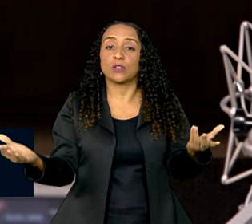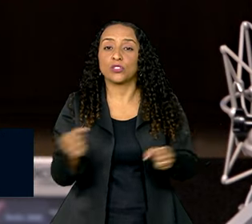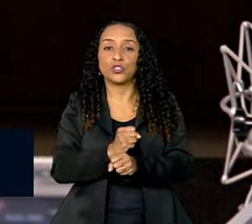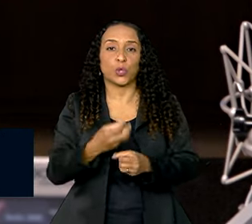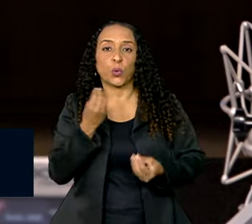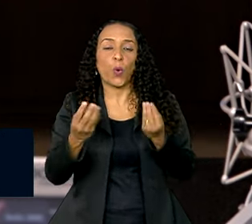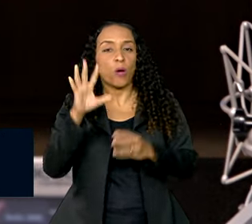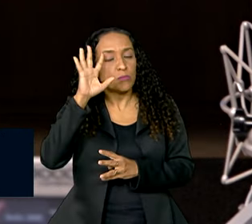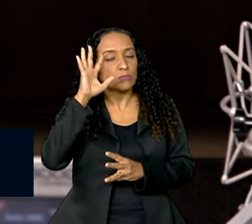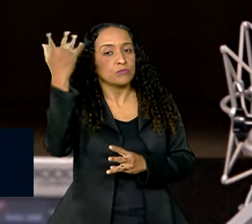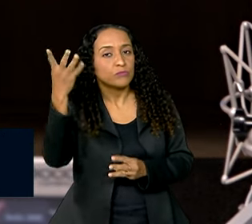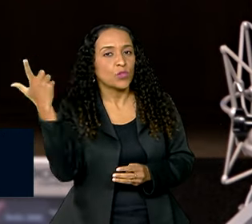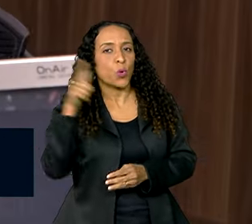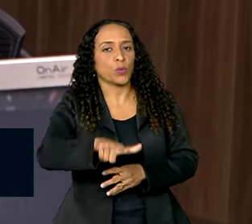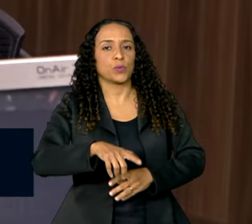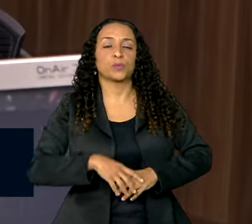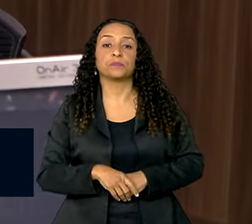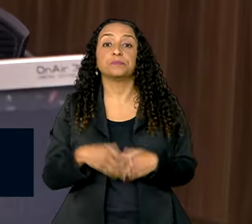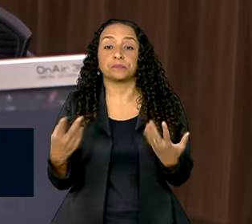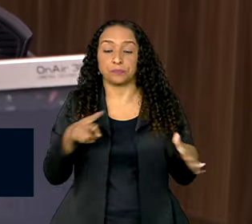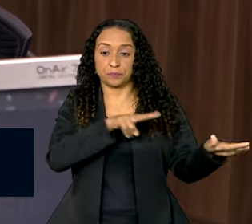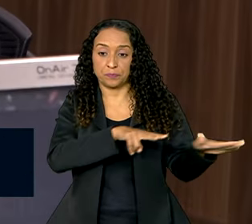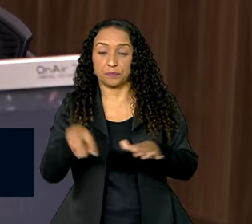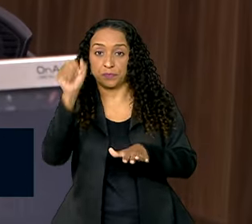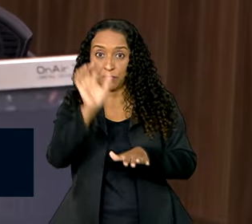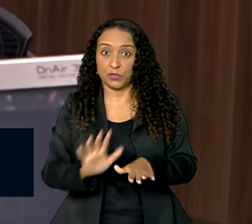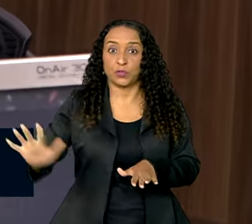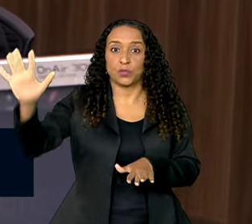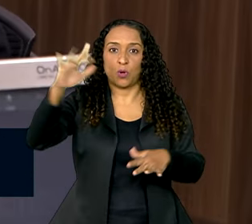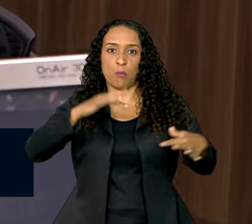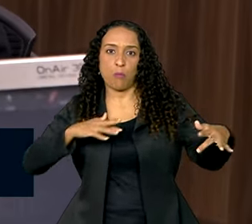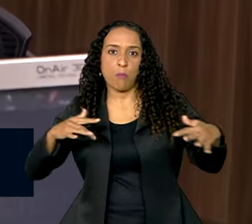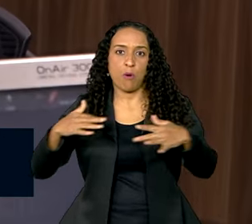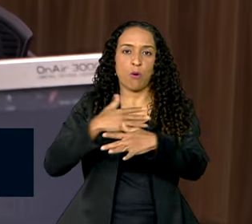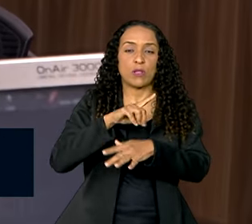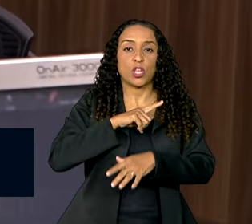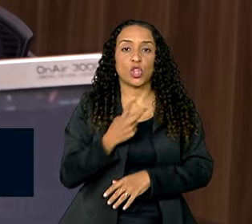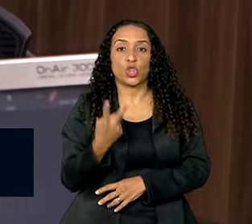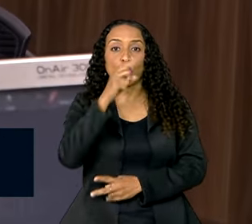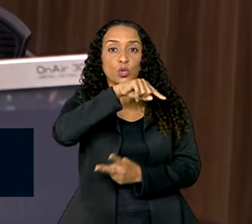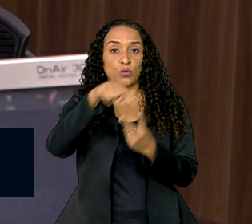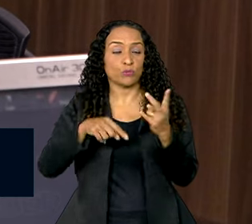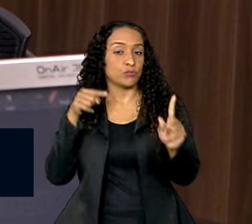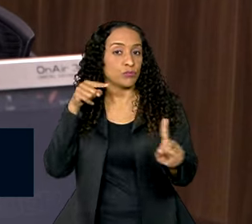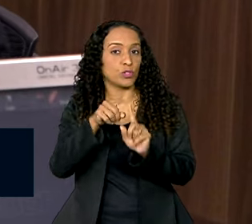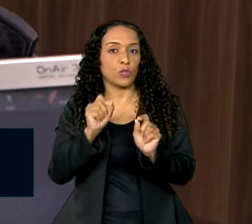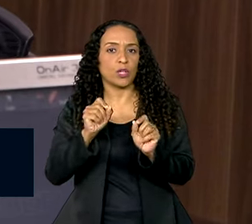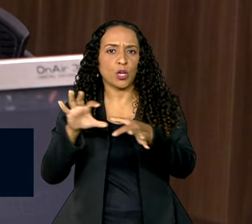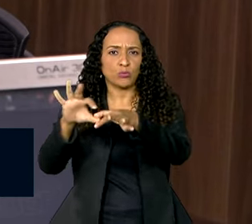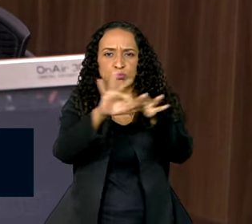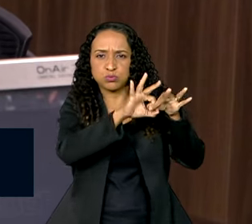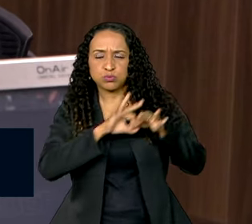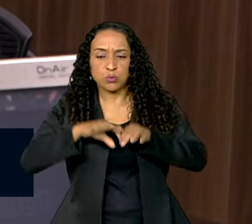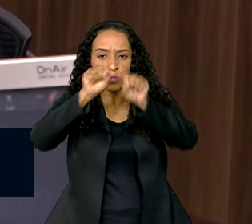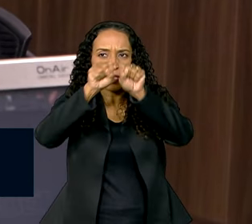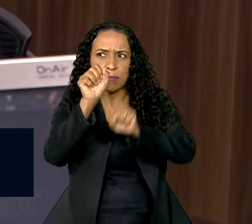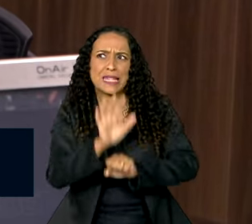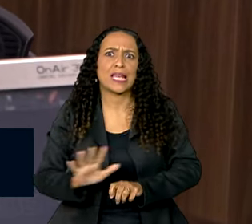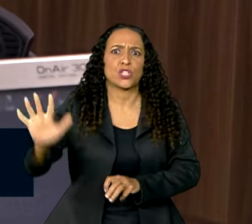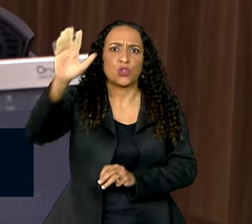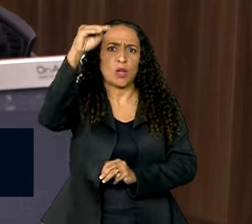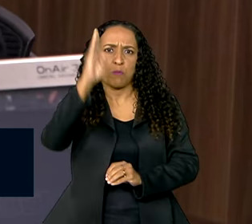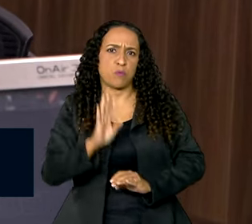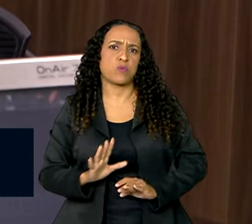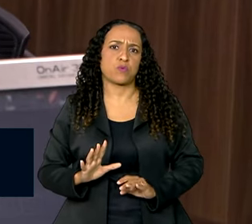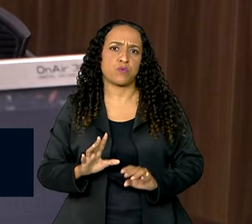Quais foram os resultados alcançados? Olha, a Semana Nacional de Trânsito, ela tem dois objetivos, né? O primeiro é, claro, unir todo o Sistema Nacional de Trânsito em